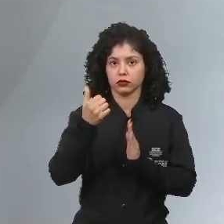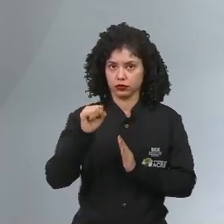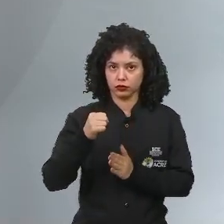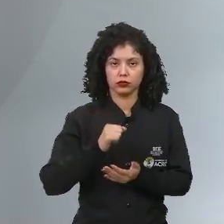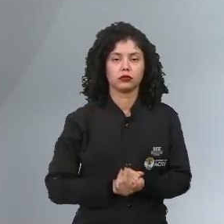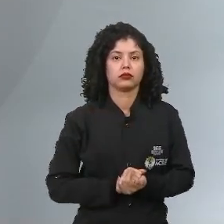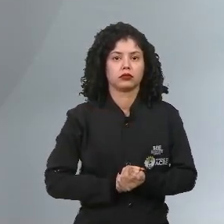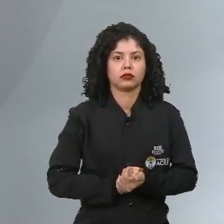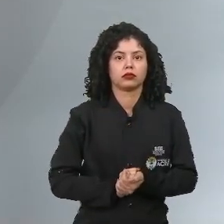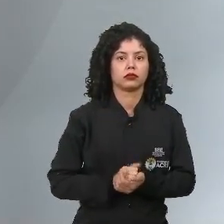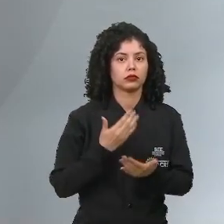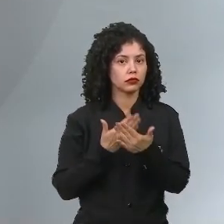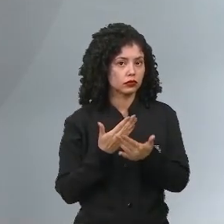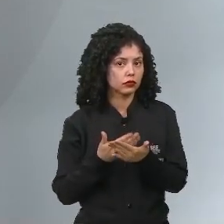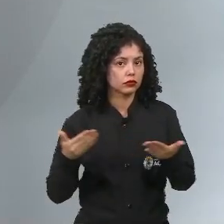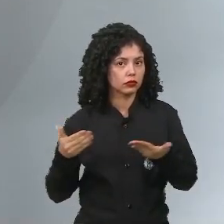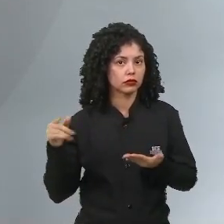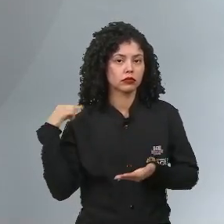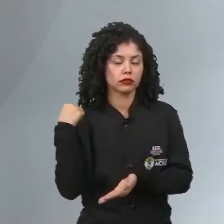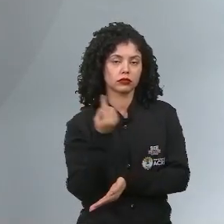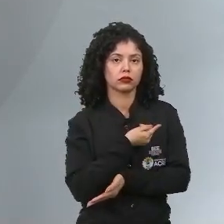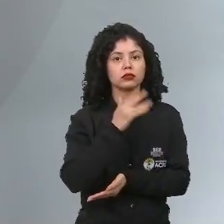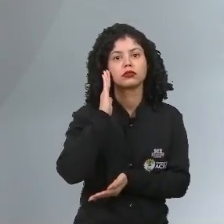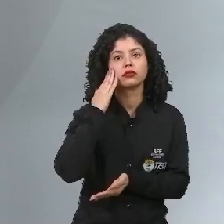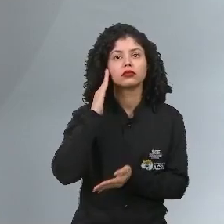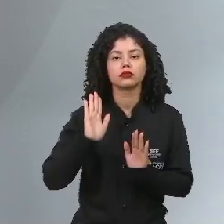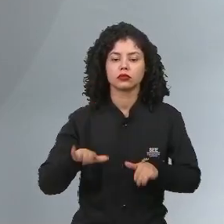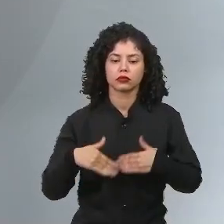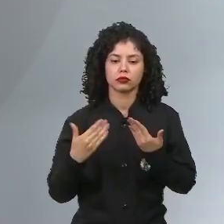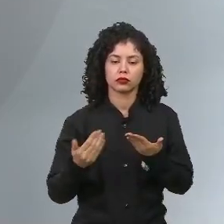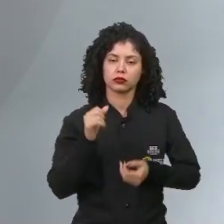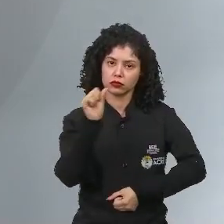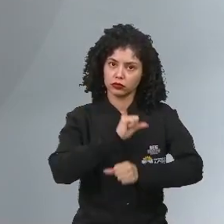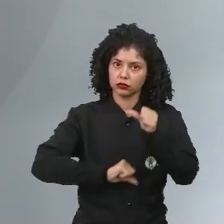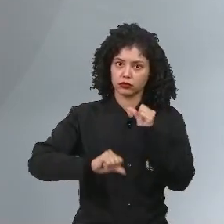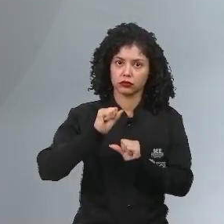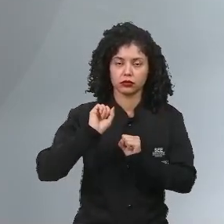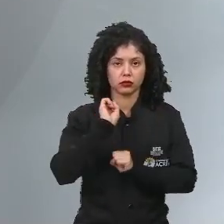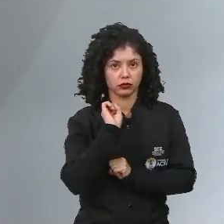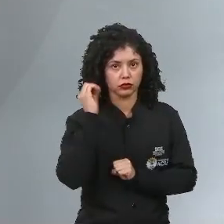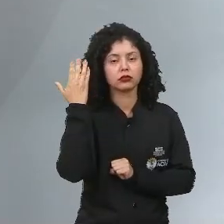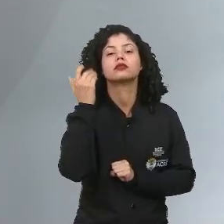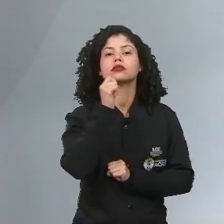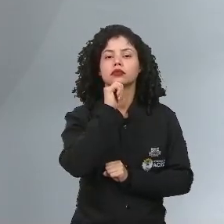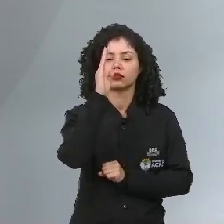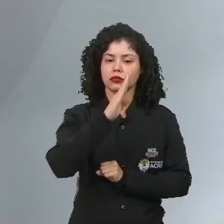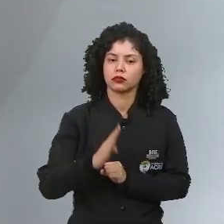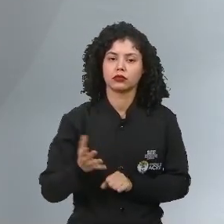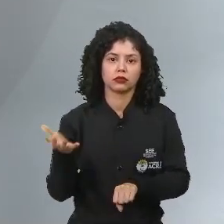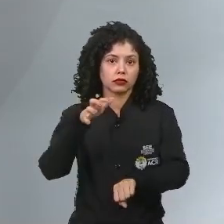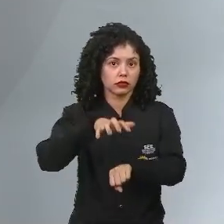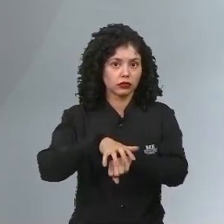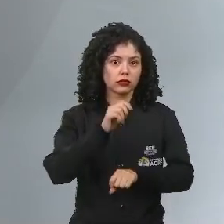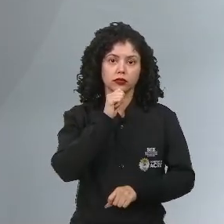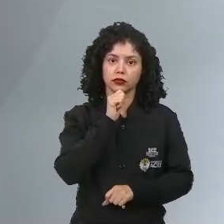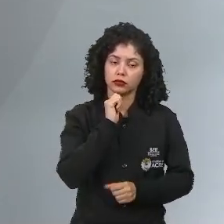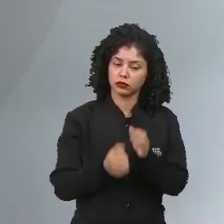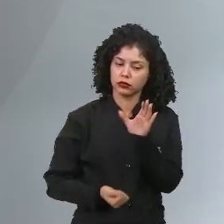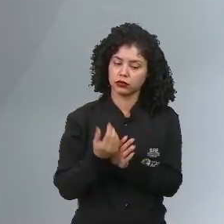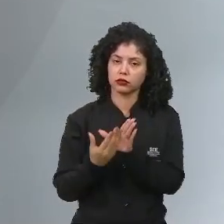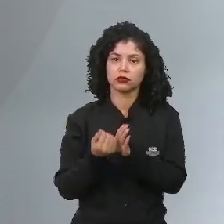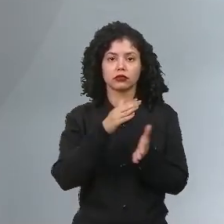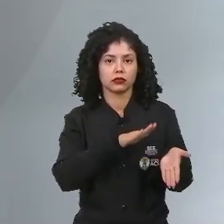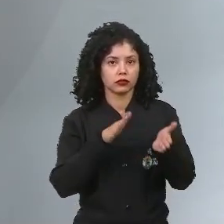Então, nessa aula, a gente vai entender o que foi, quais foram as principais transformações que ocorreram no Brasil colônia e que foram geradas